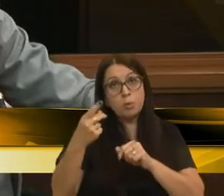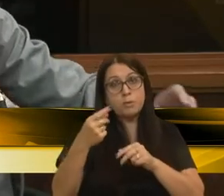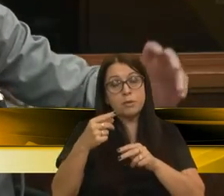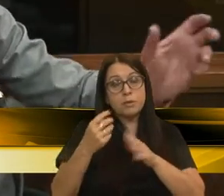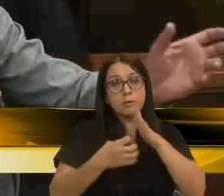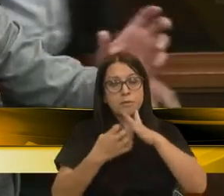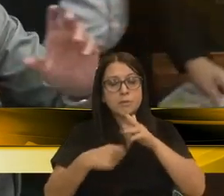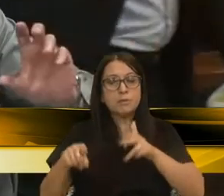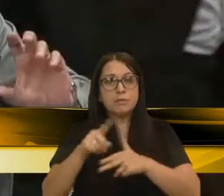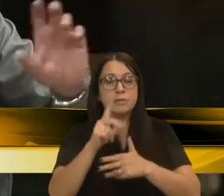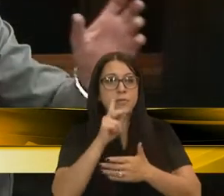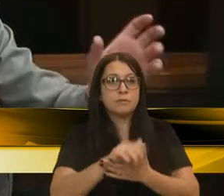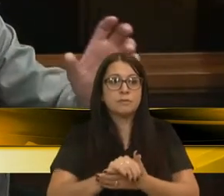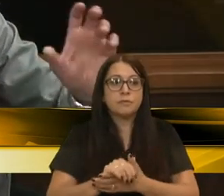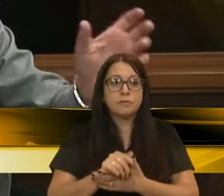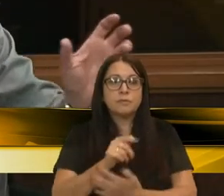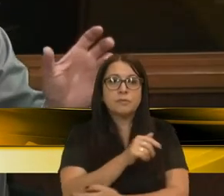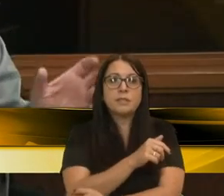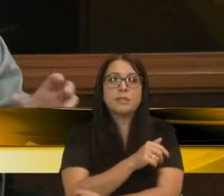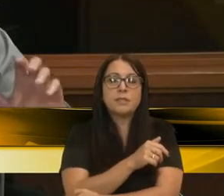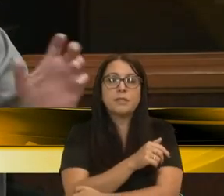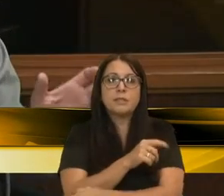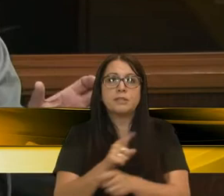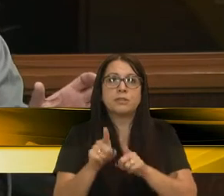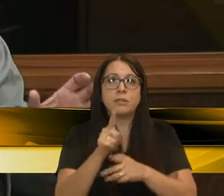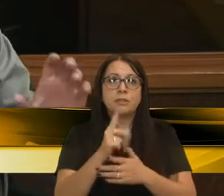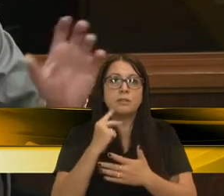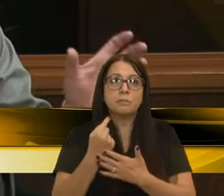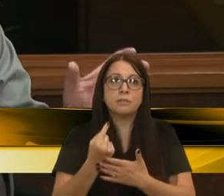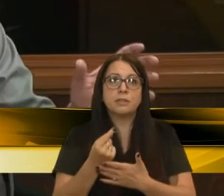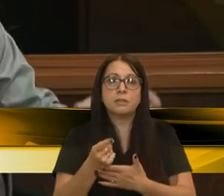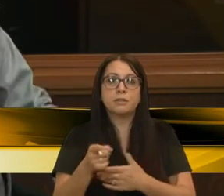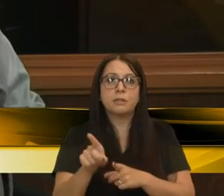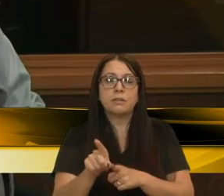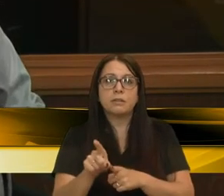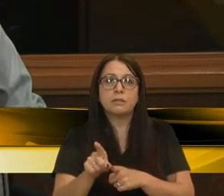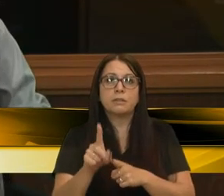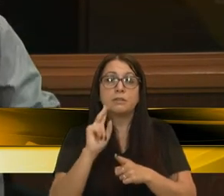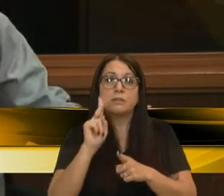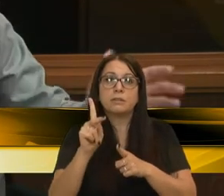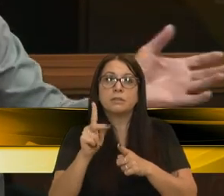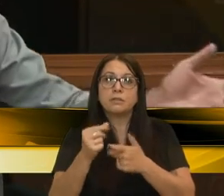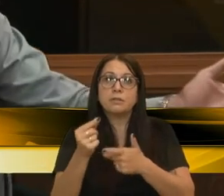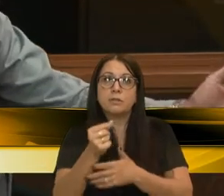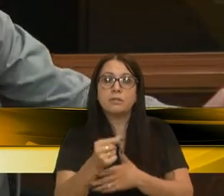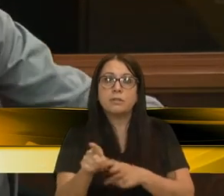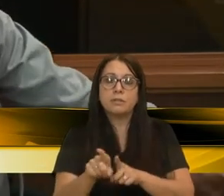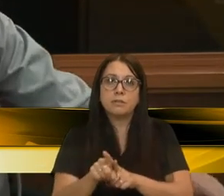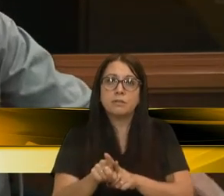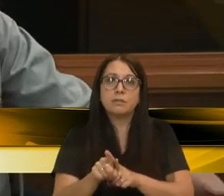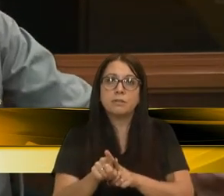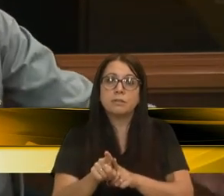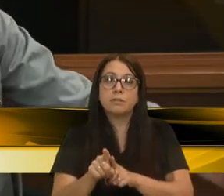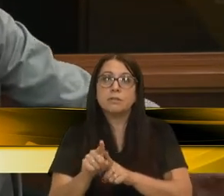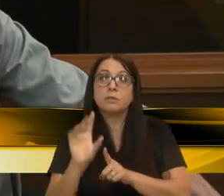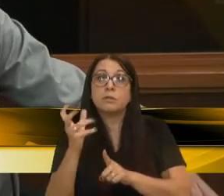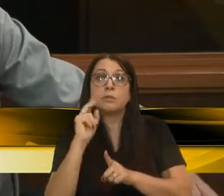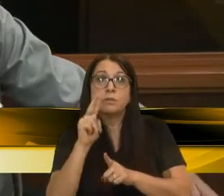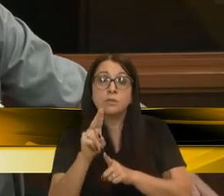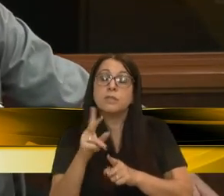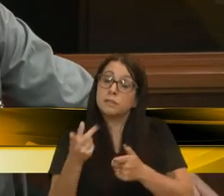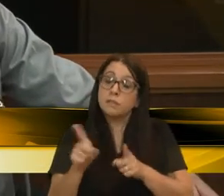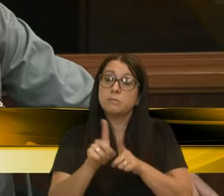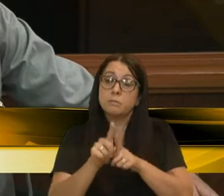com as mudanças lá, porque a coragem antes, né? Tu fala, mas quando tu enfrenta, tu vê que o bicho é diferente e tu corre dele. E a